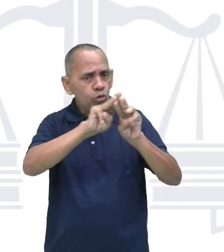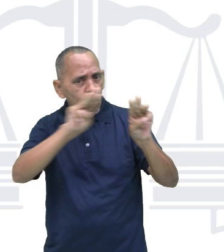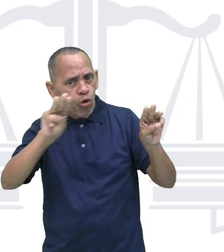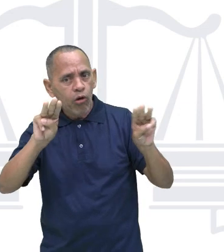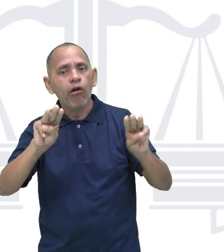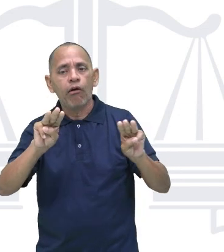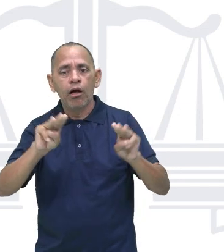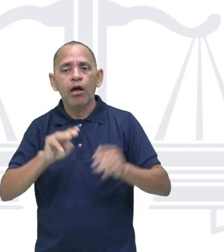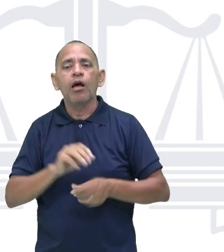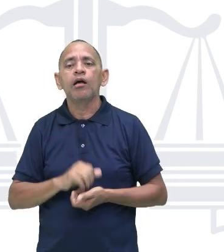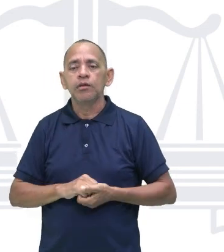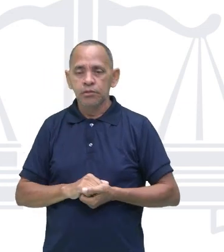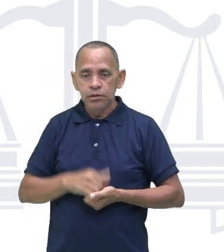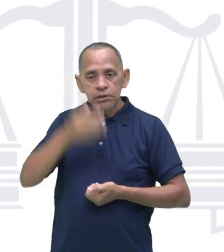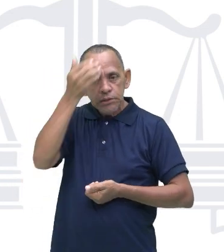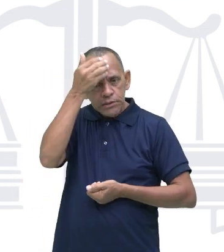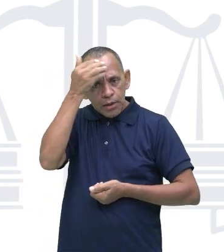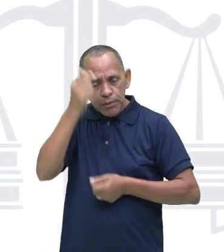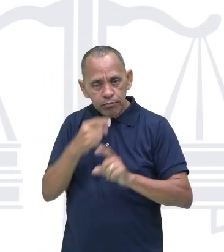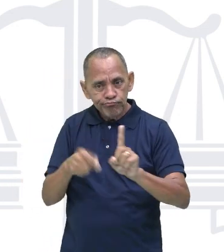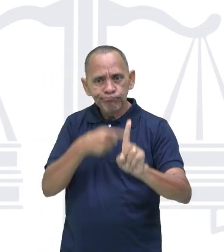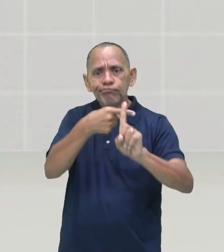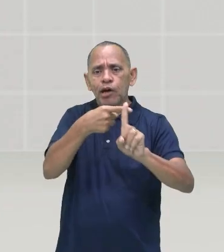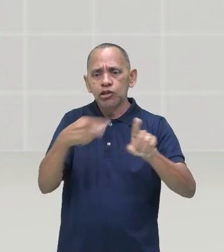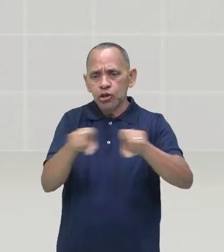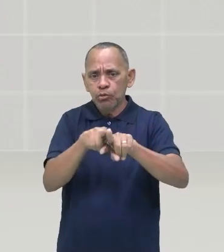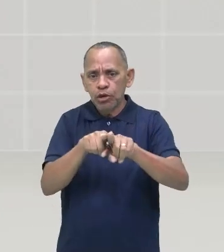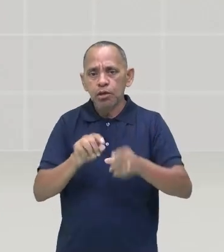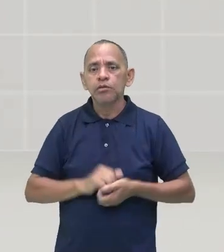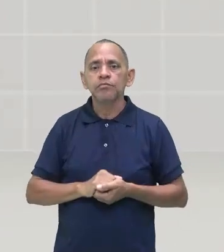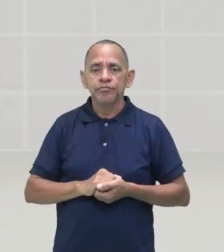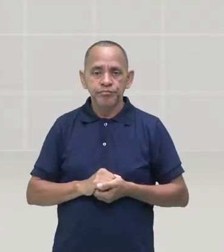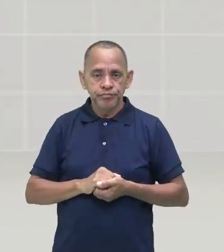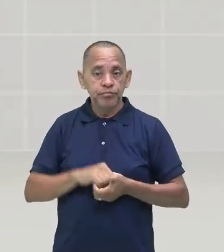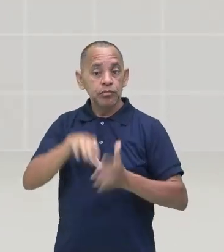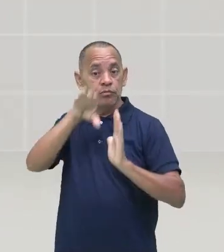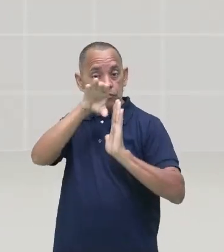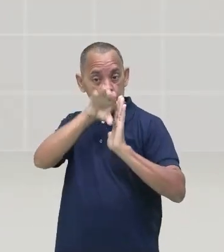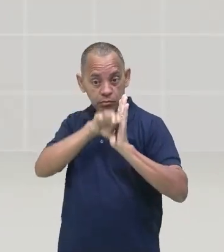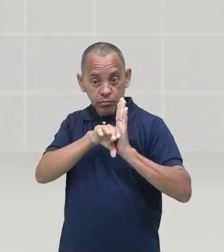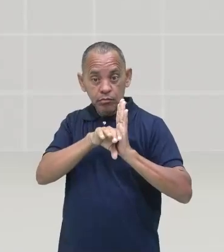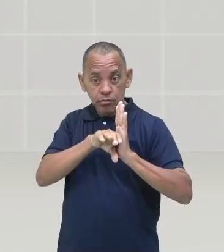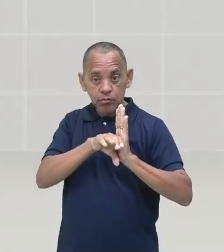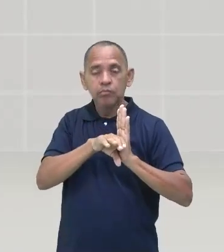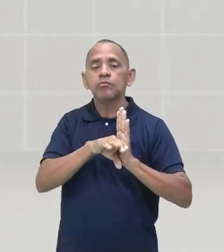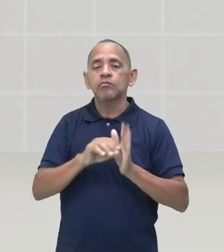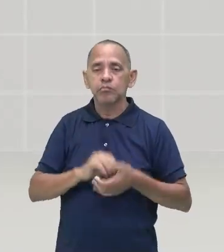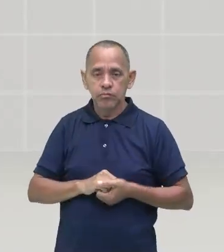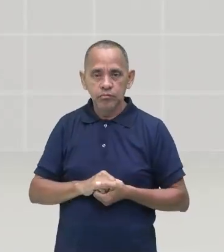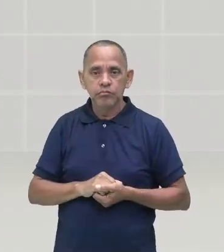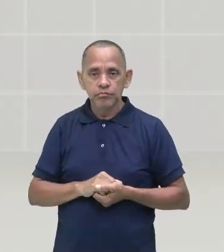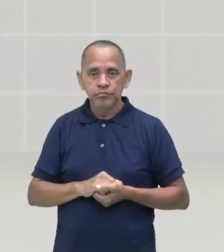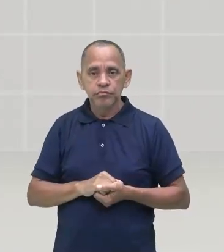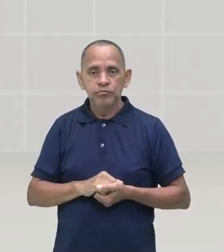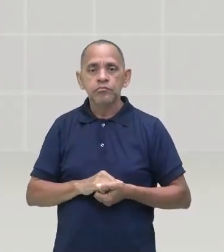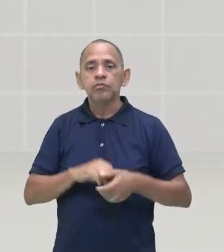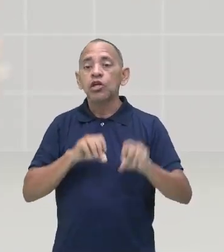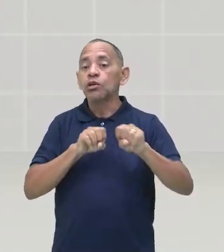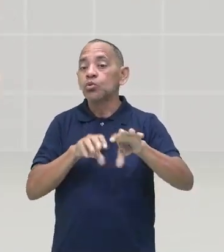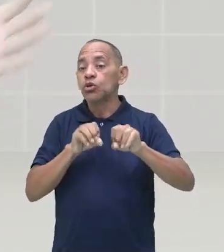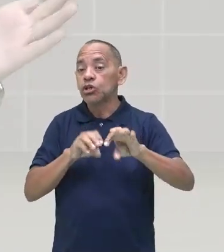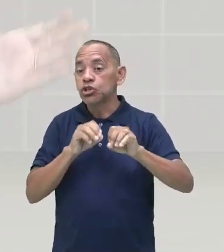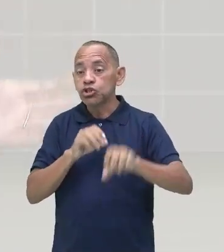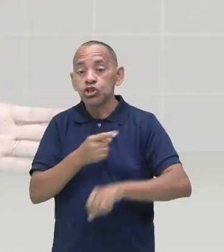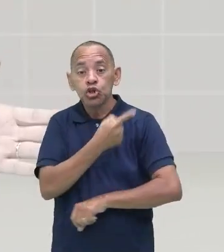que você vai ter acesso a esse material. Então, esse currículo ele é para o ensino fundamental, do primeiro ao nono ano.